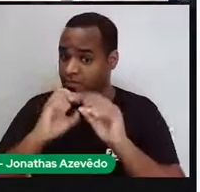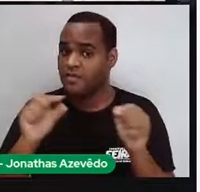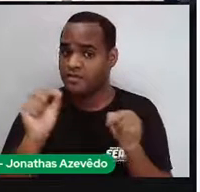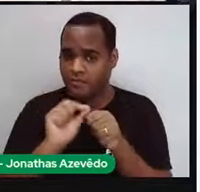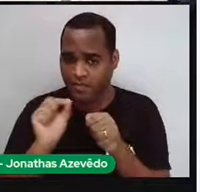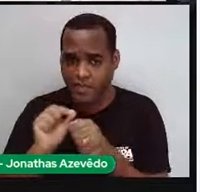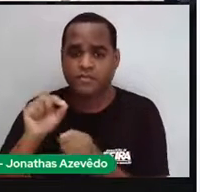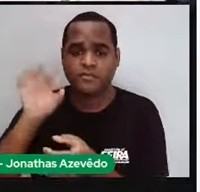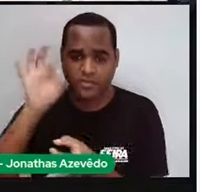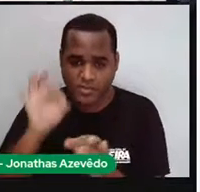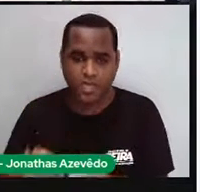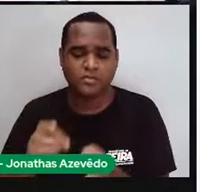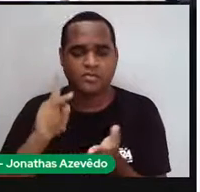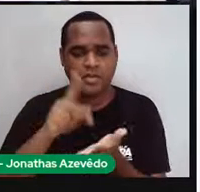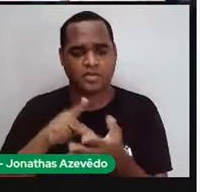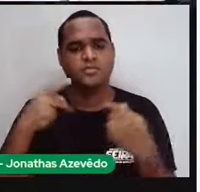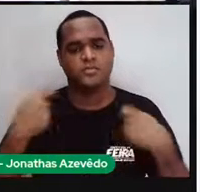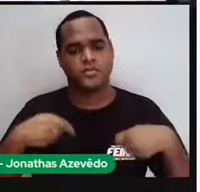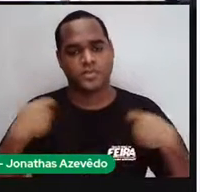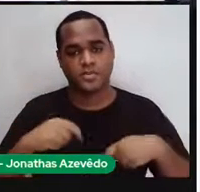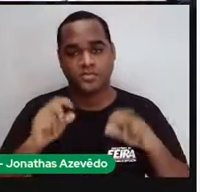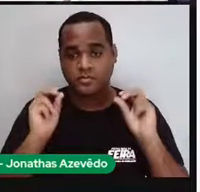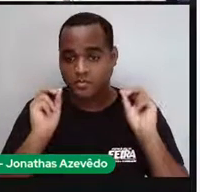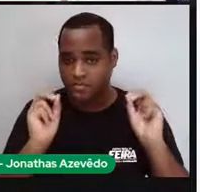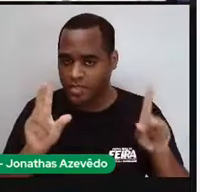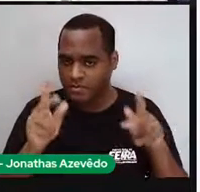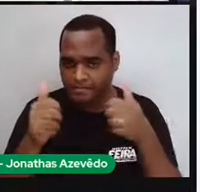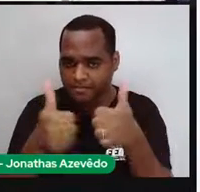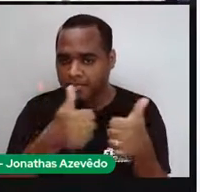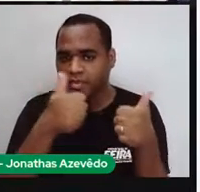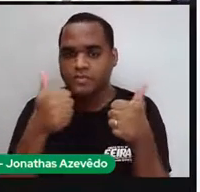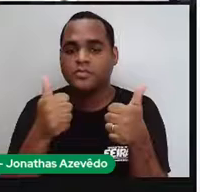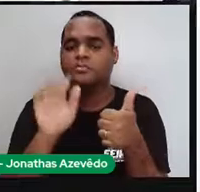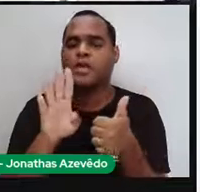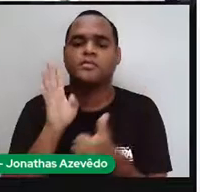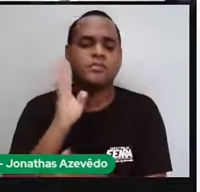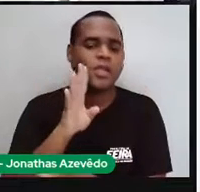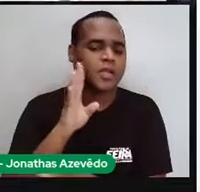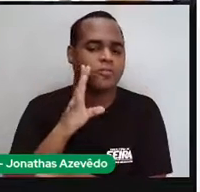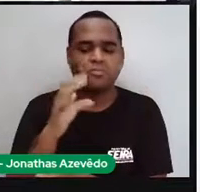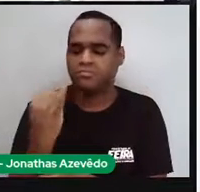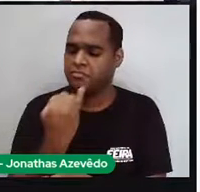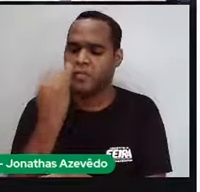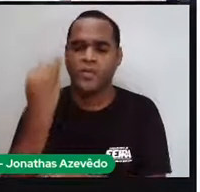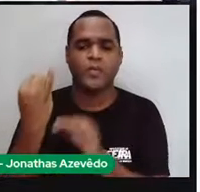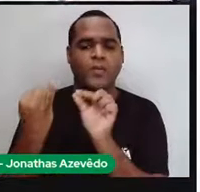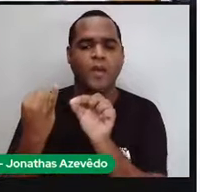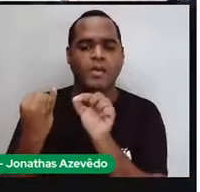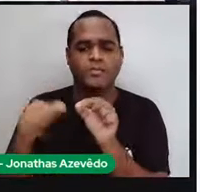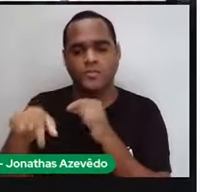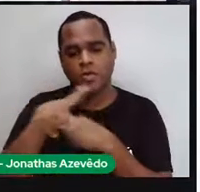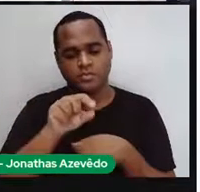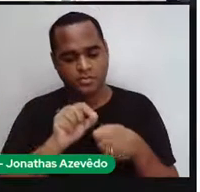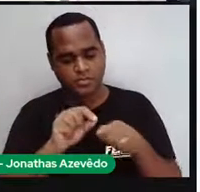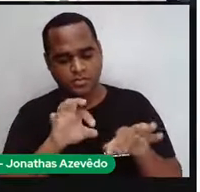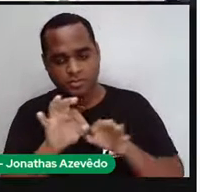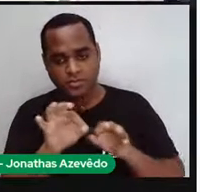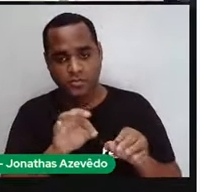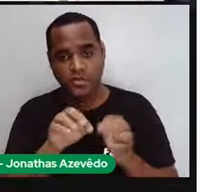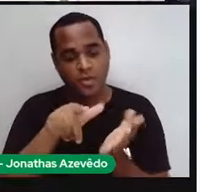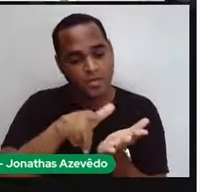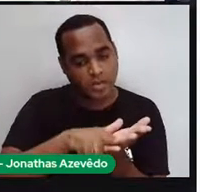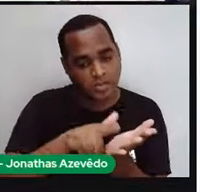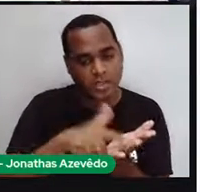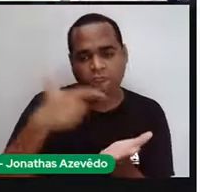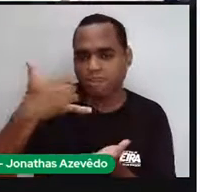fazendo Beleza massa tão que é que é legal o que é que interessante para fazer mesmo pegar aí um